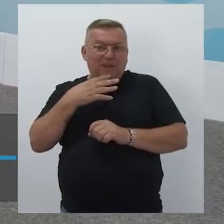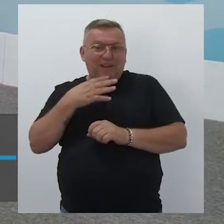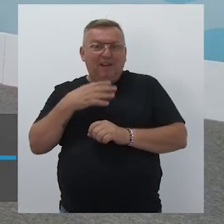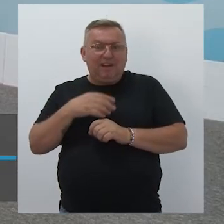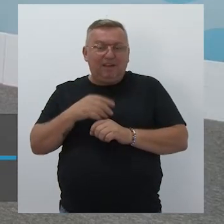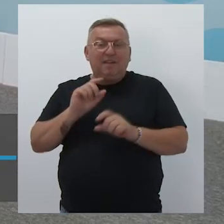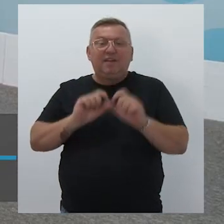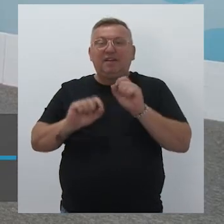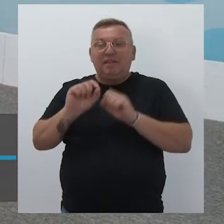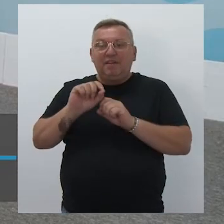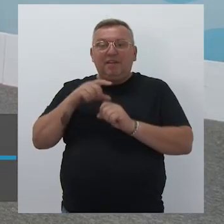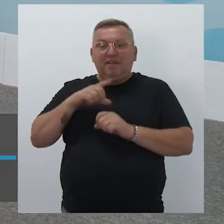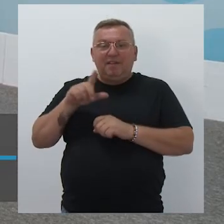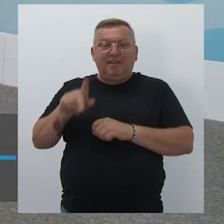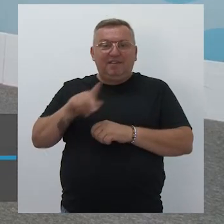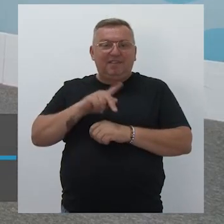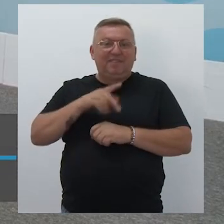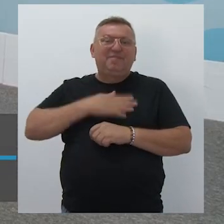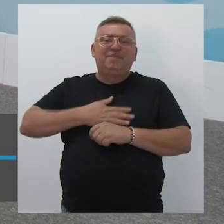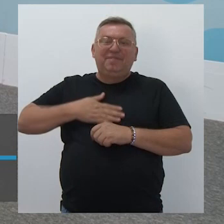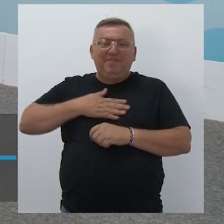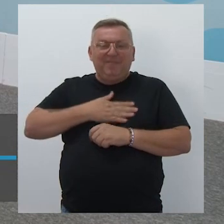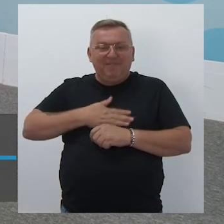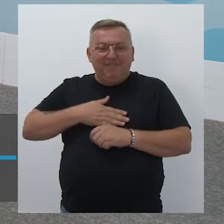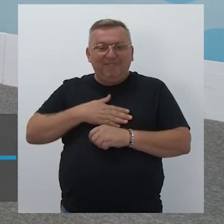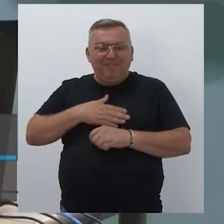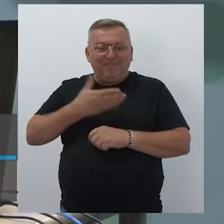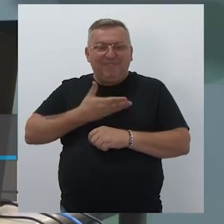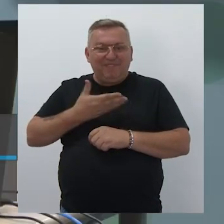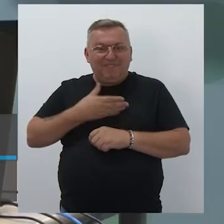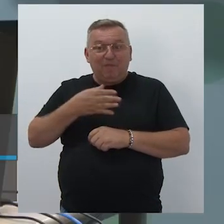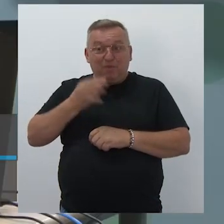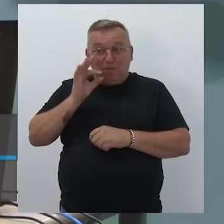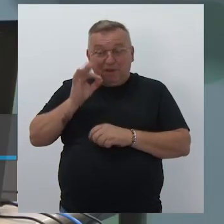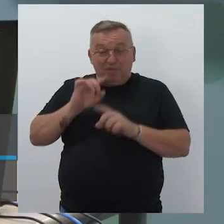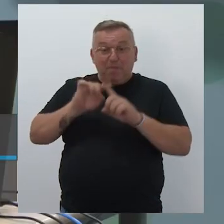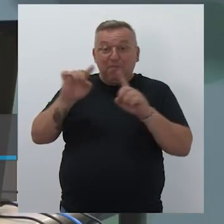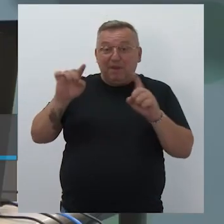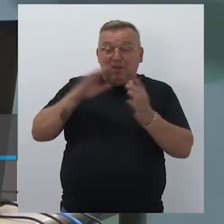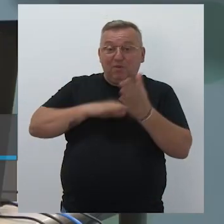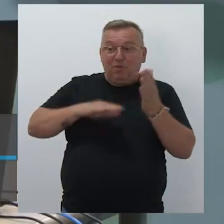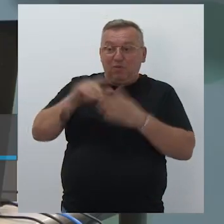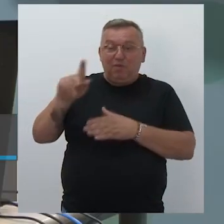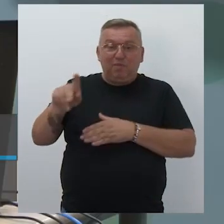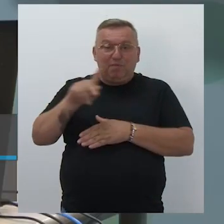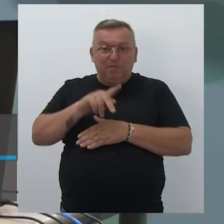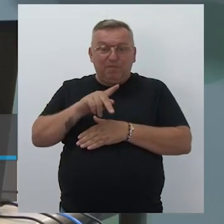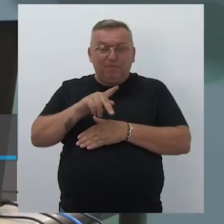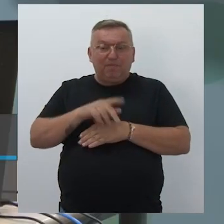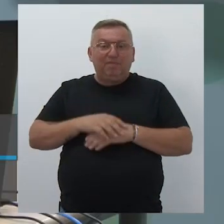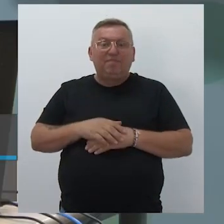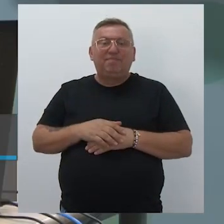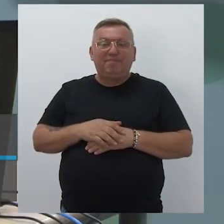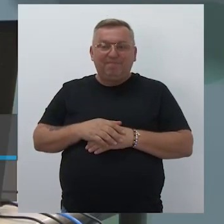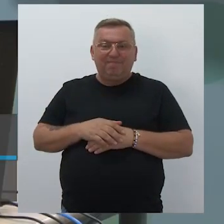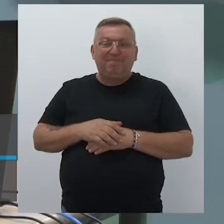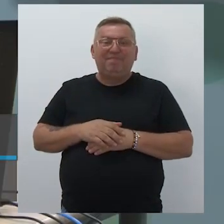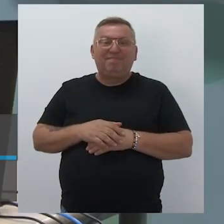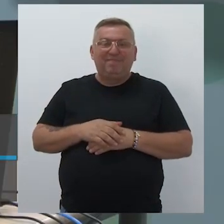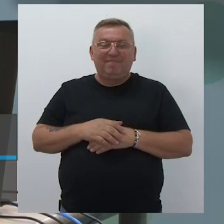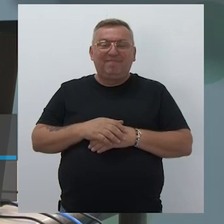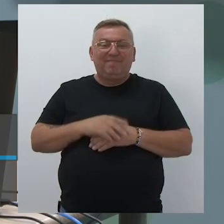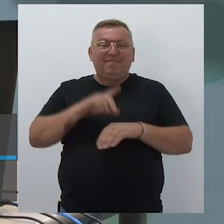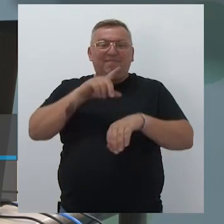né? O professor que eu gosto, meu colega de trabalho que eu saio para tomar café, mas com todos os professores da área, né? Na hora da